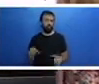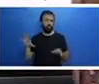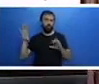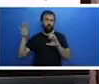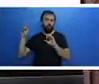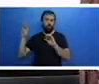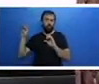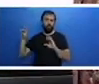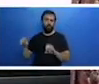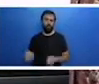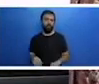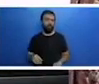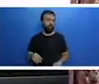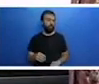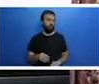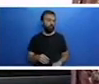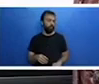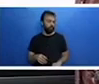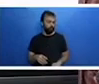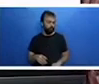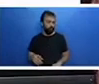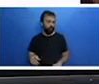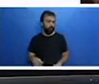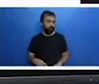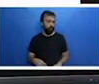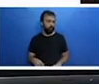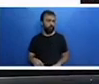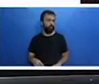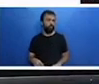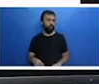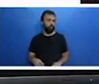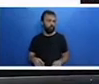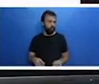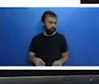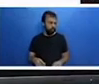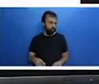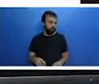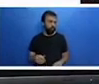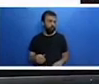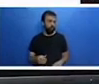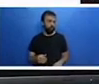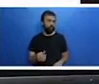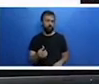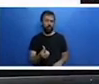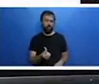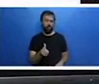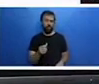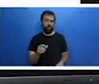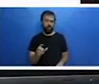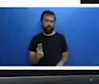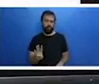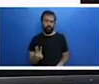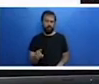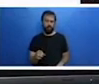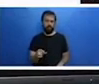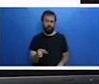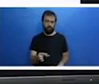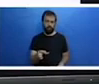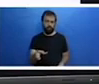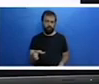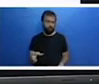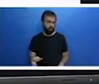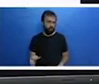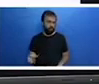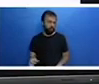frente. Diagonal da dama é livre. Obrigatório capturar o máximo de peças? Não.